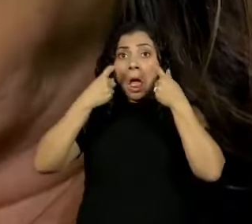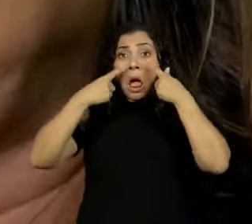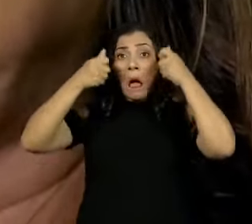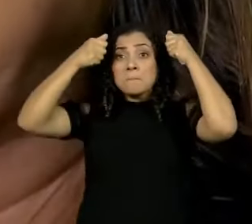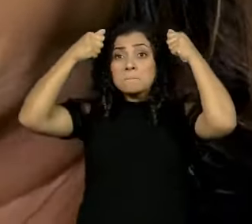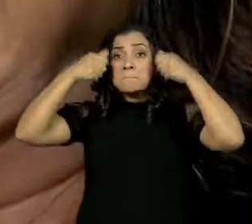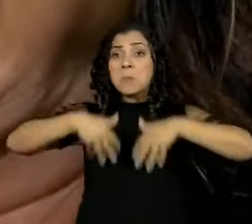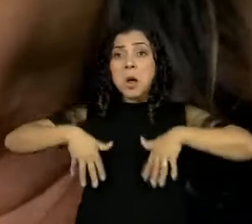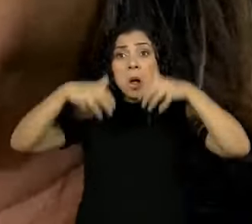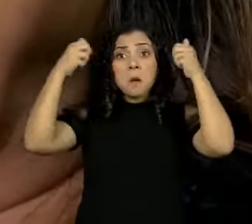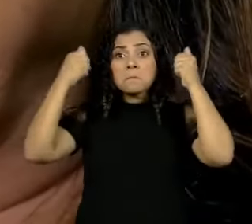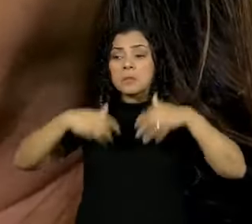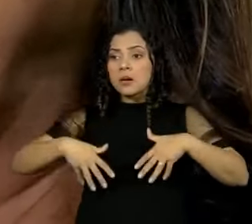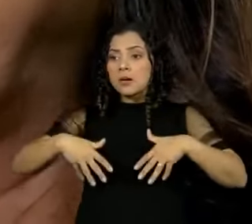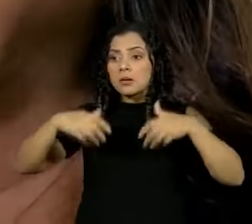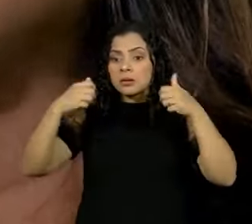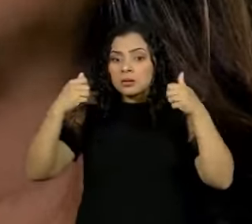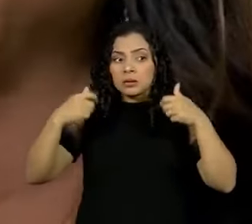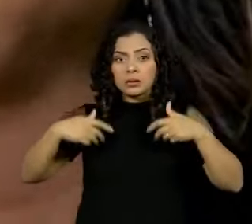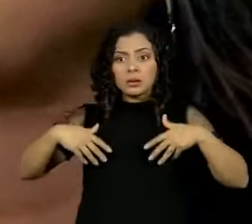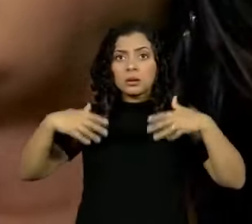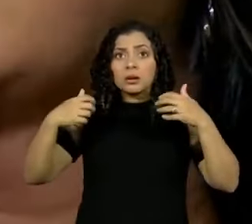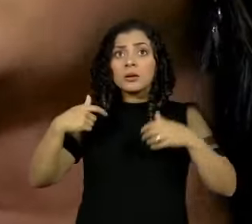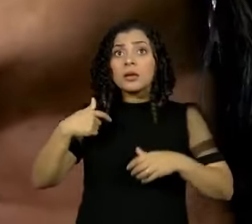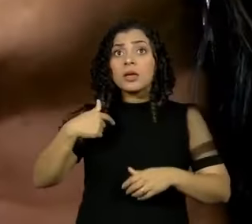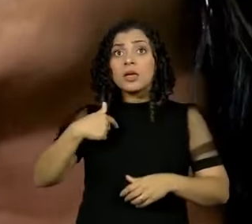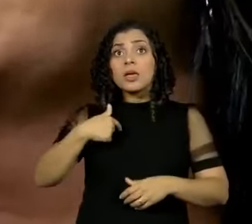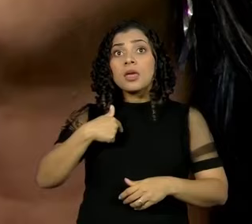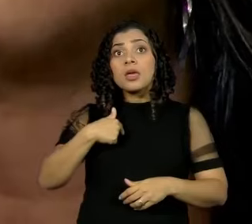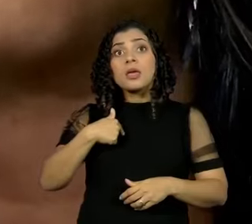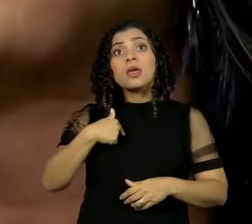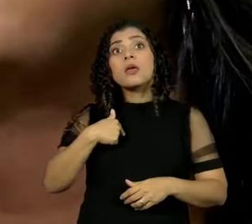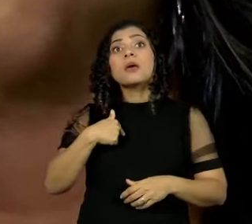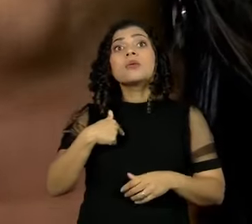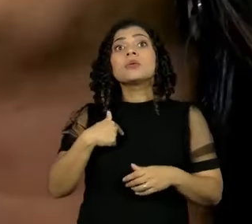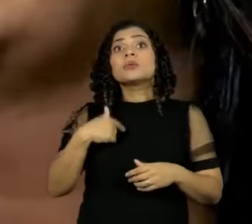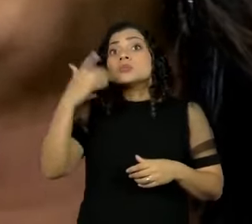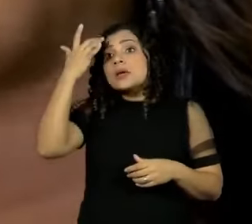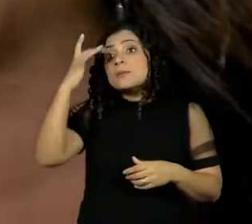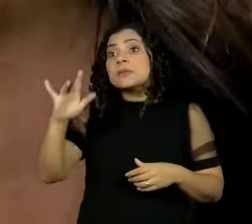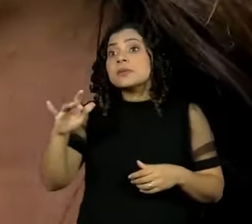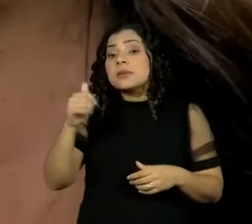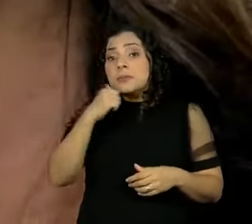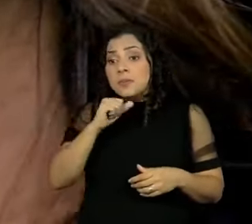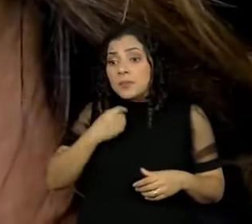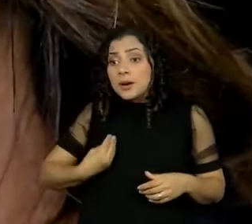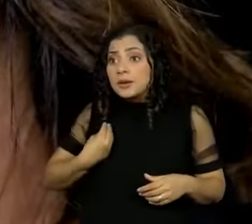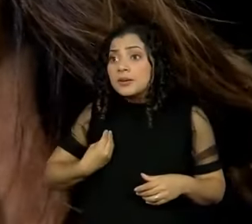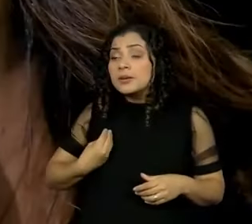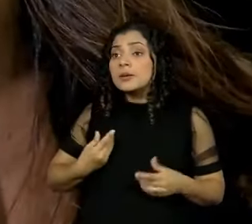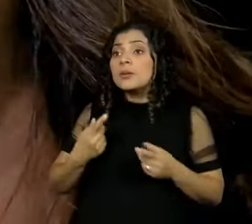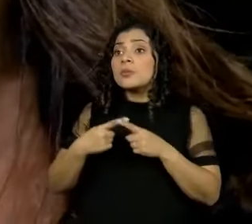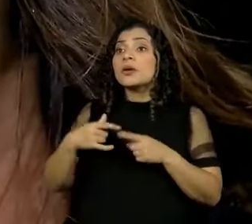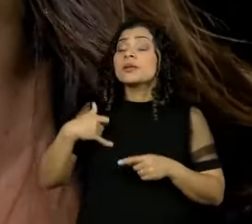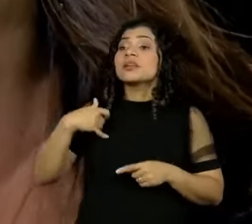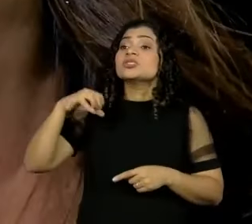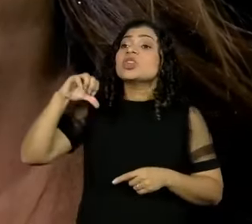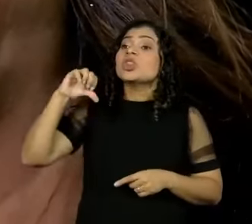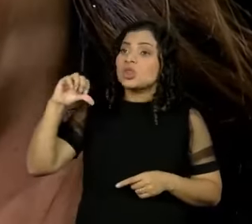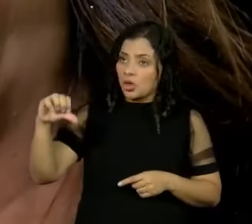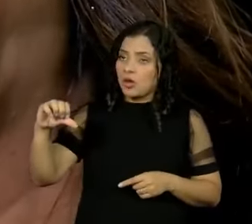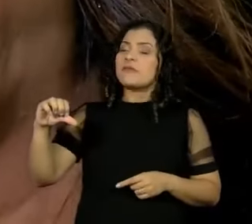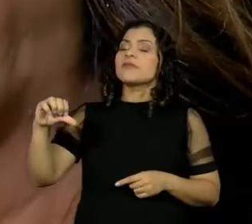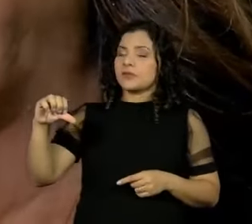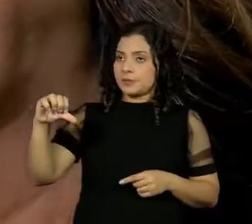desaba e aí ele fala e eu dormindo na rua sem saber que tinha mãe por quê quando ele tinha 9 anos que